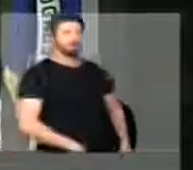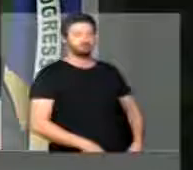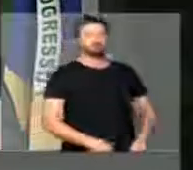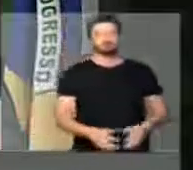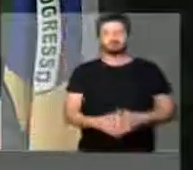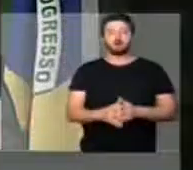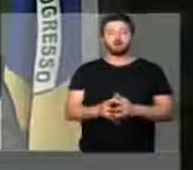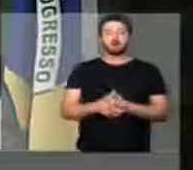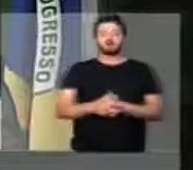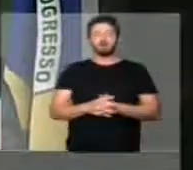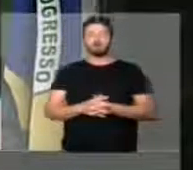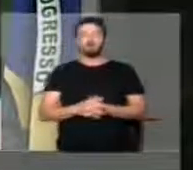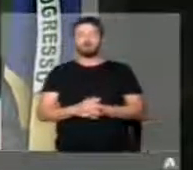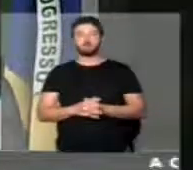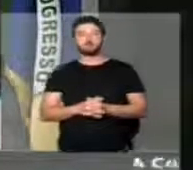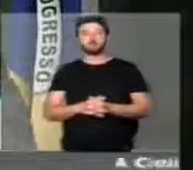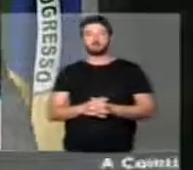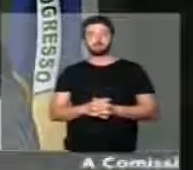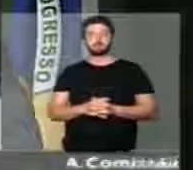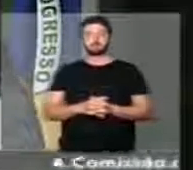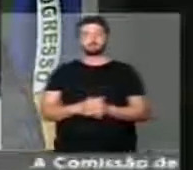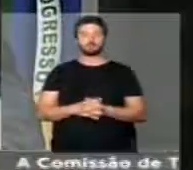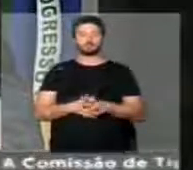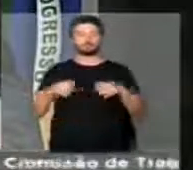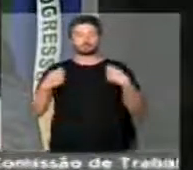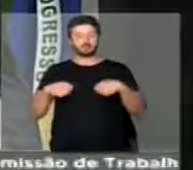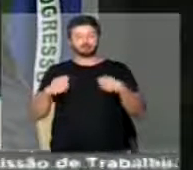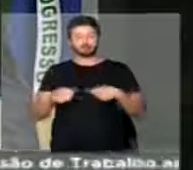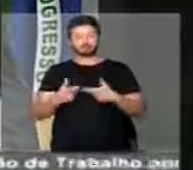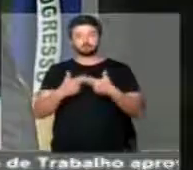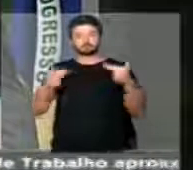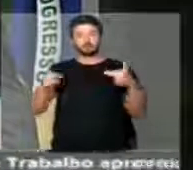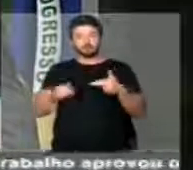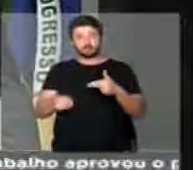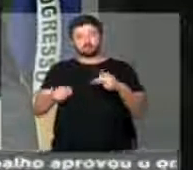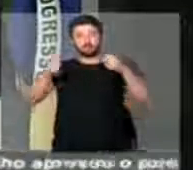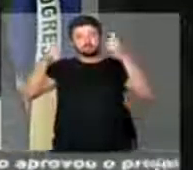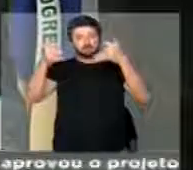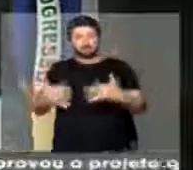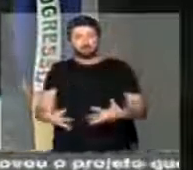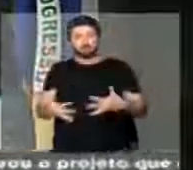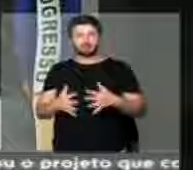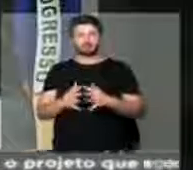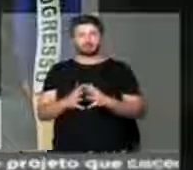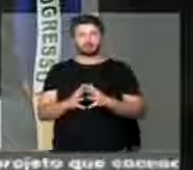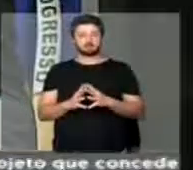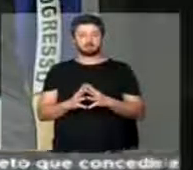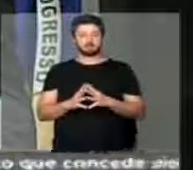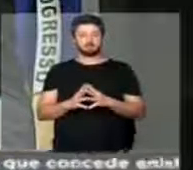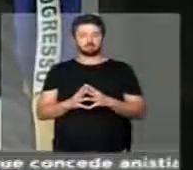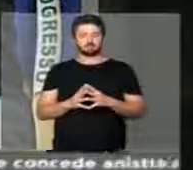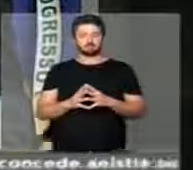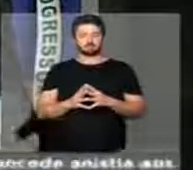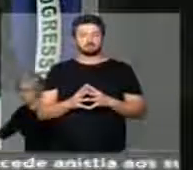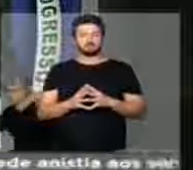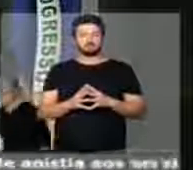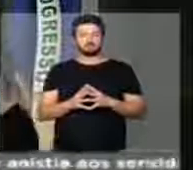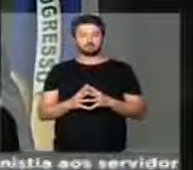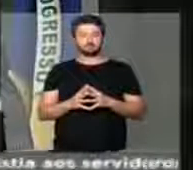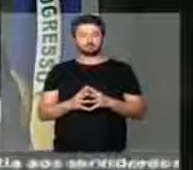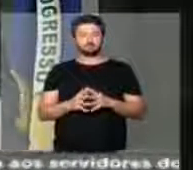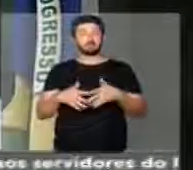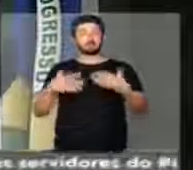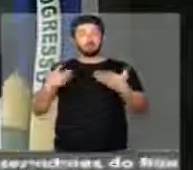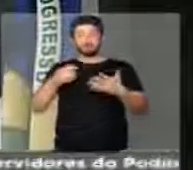prejuízo. É preciso que essas coisas sejam esclarecidas. E aí eu vou